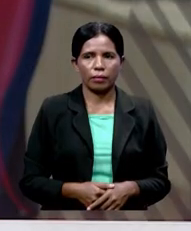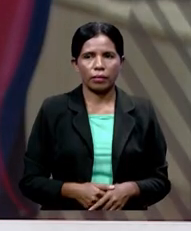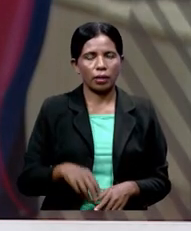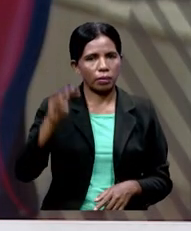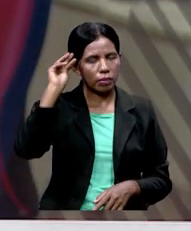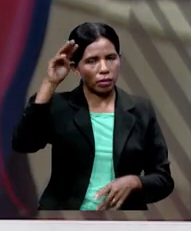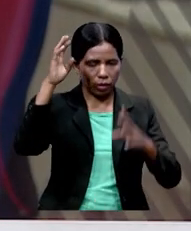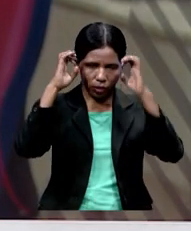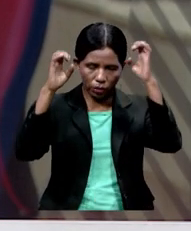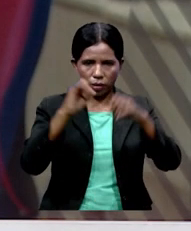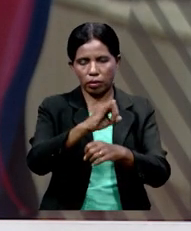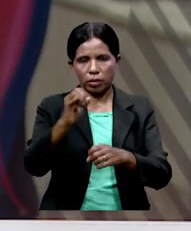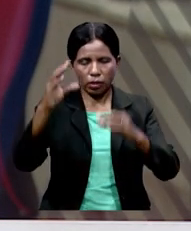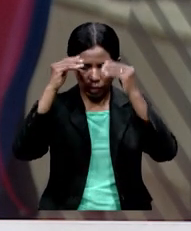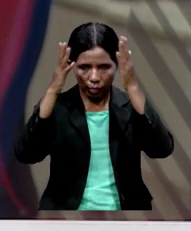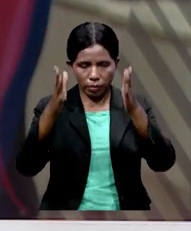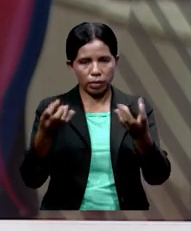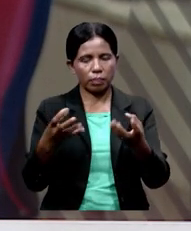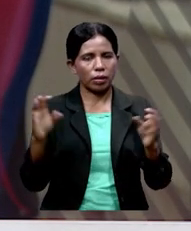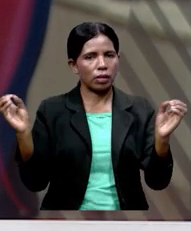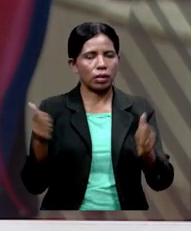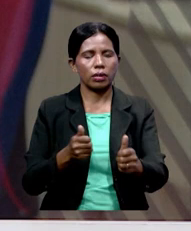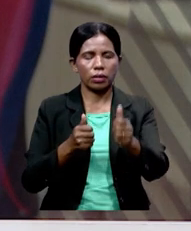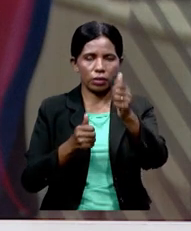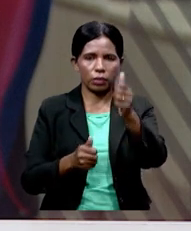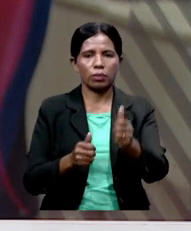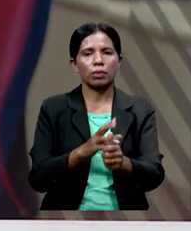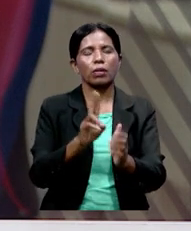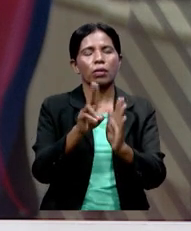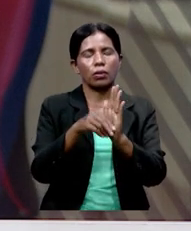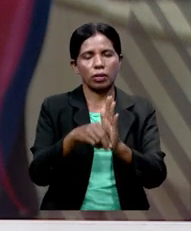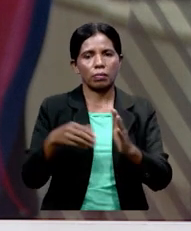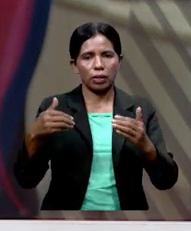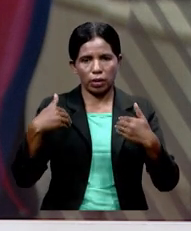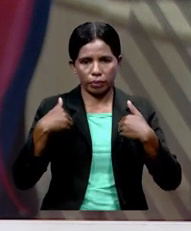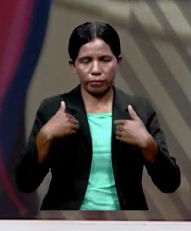Ministério da Educação identifica professor Bara que la cumpre carga horário na BIA ONA.